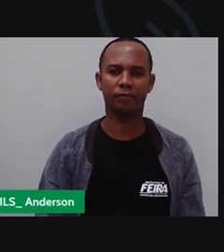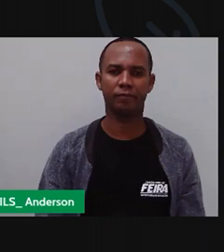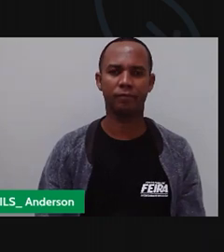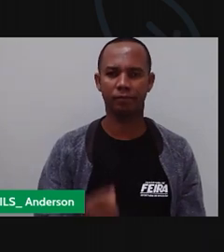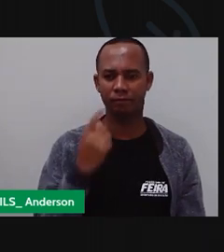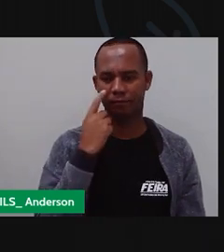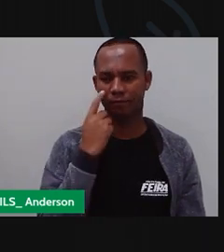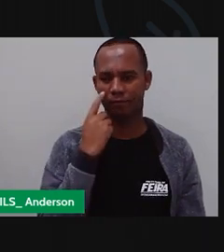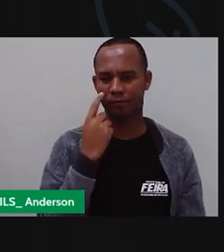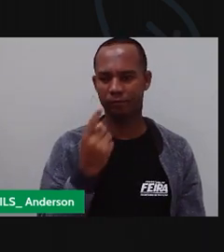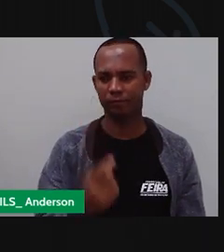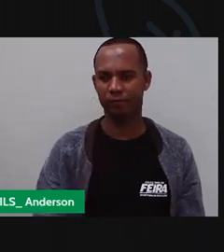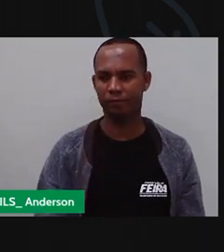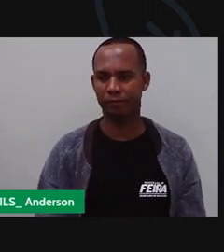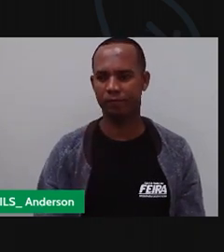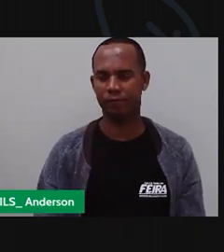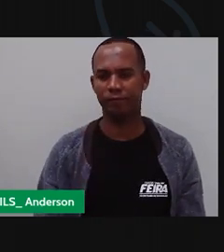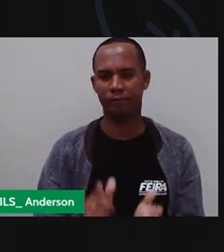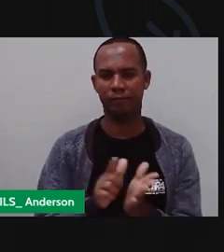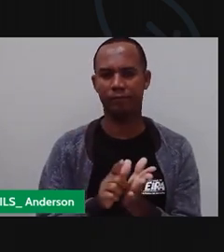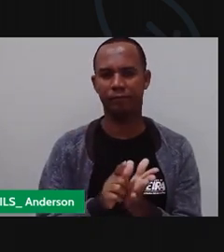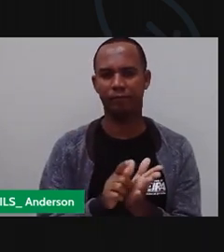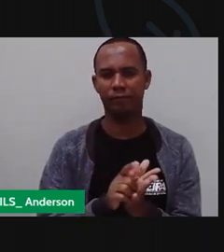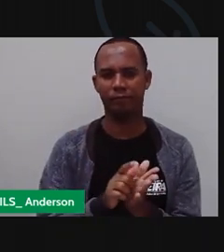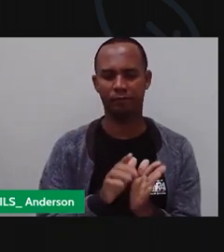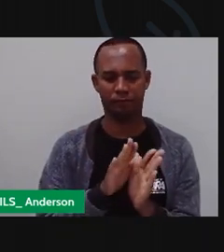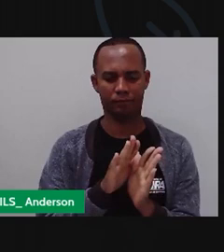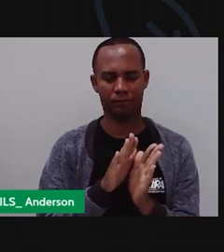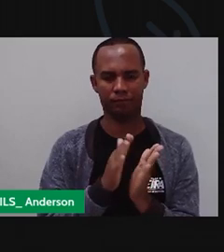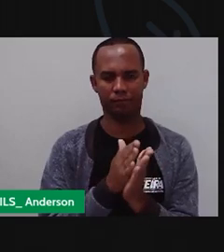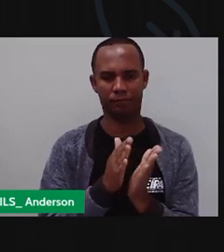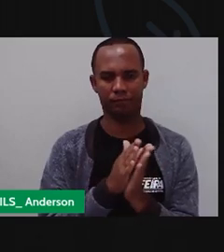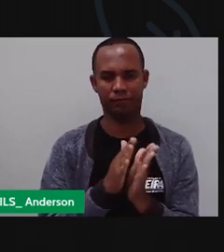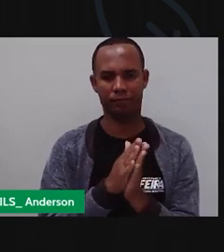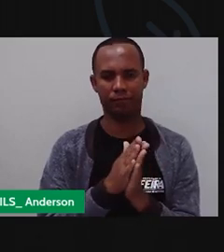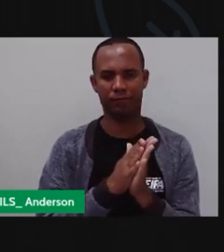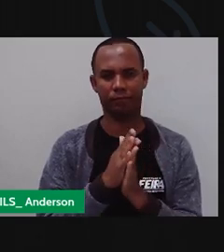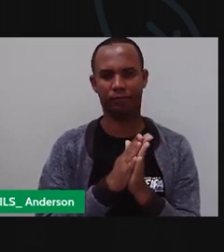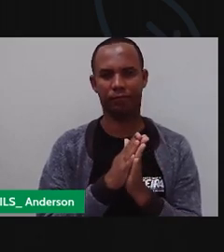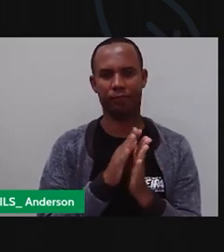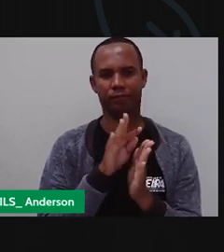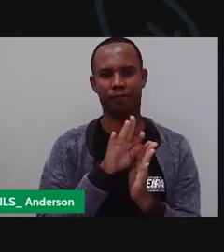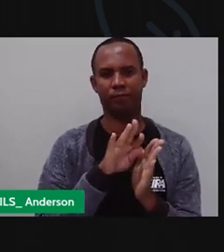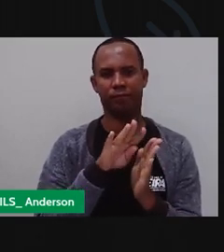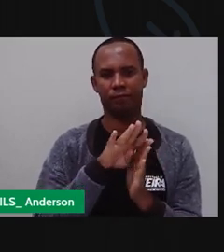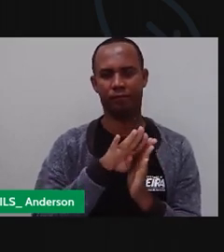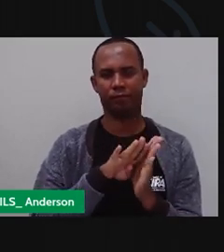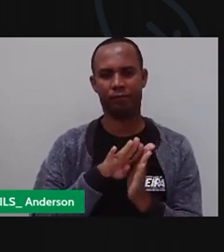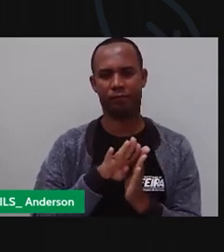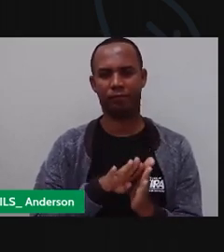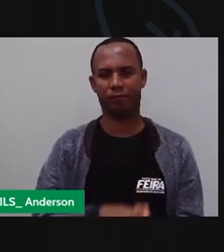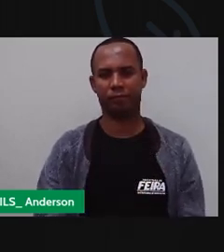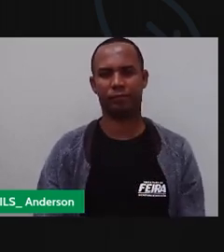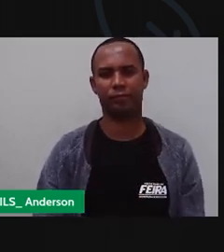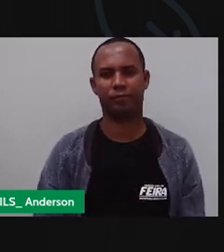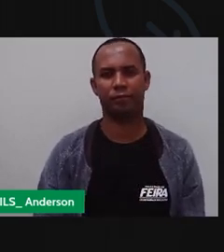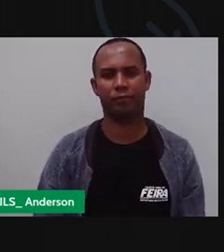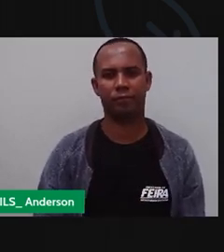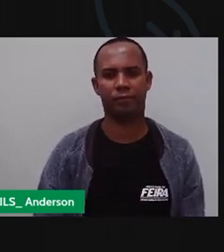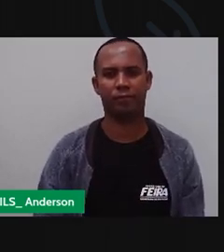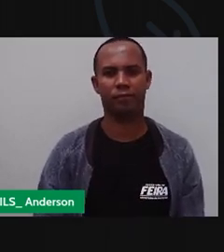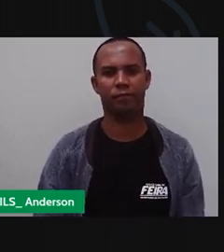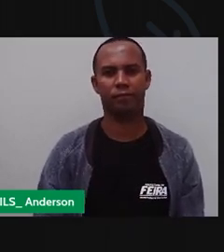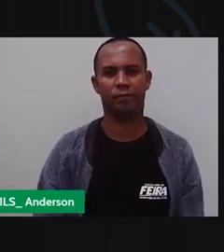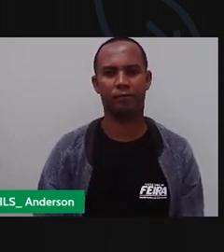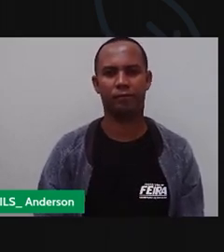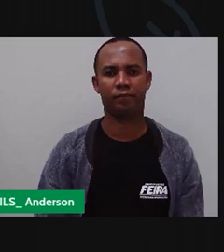ó. Folha de papel se tirar, dobrar. Tá vendo? Dobrar onde? Ao meio, ó.